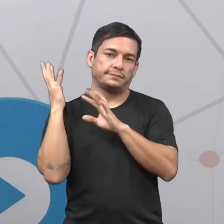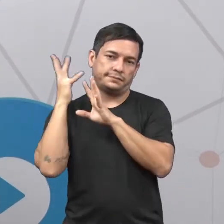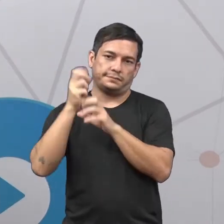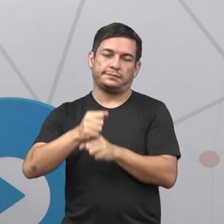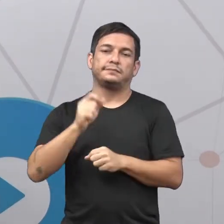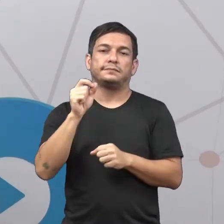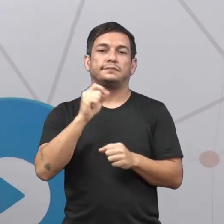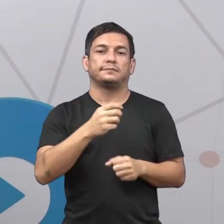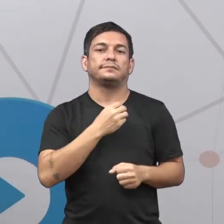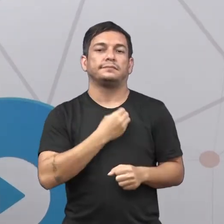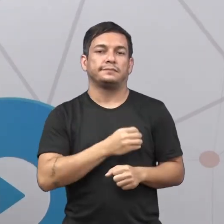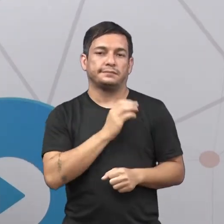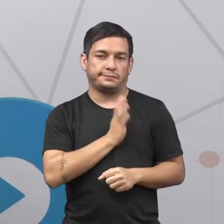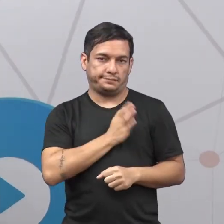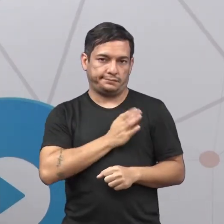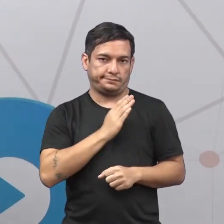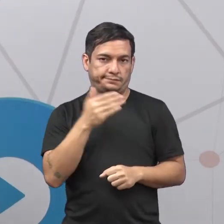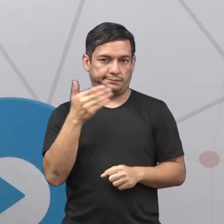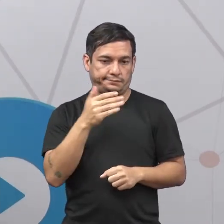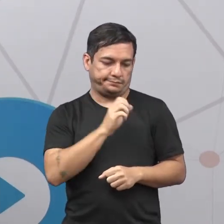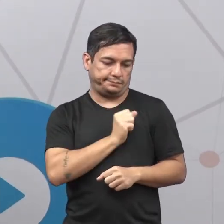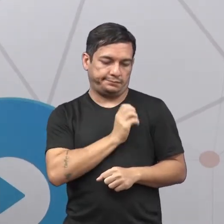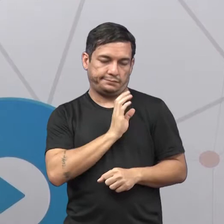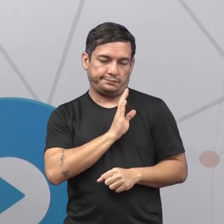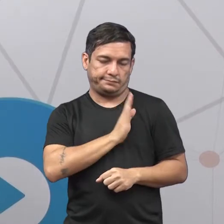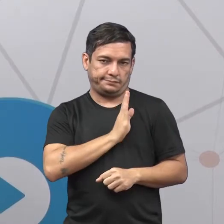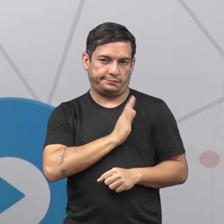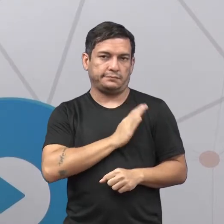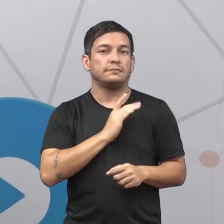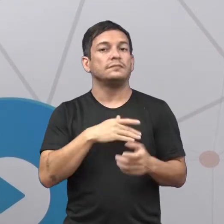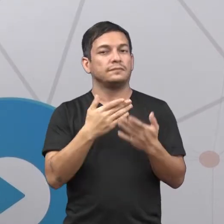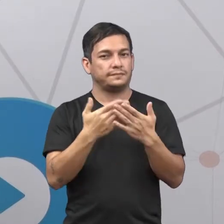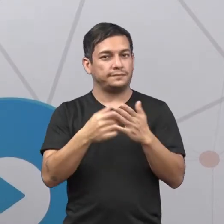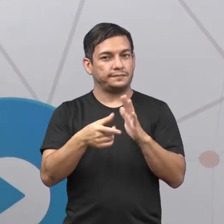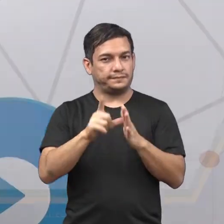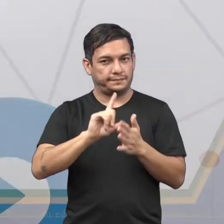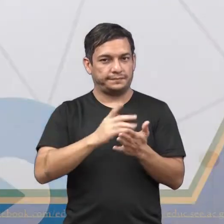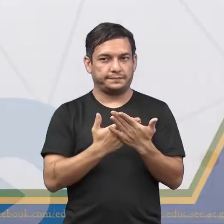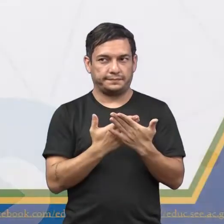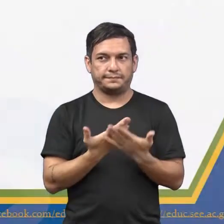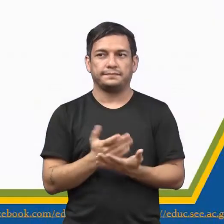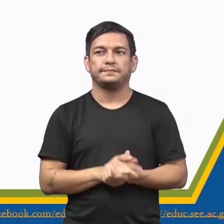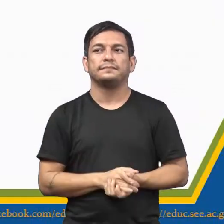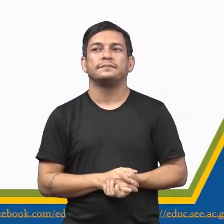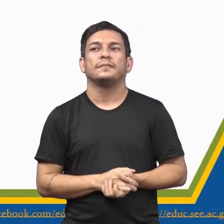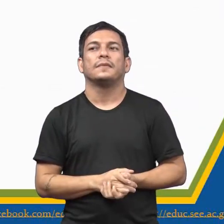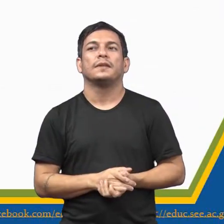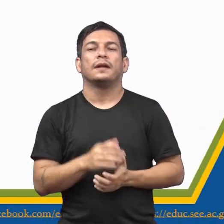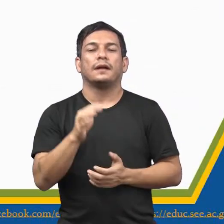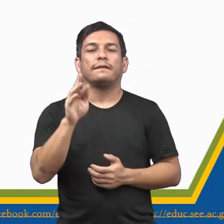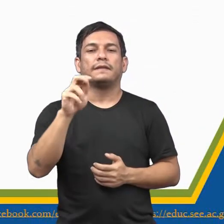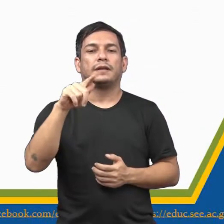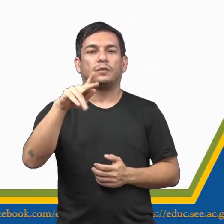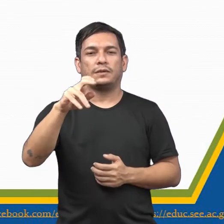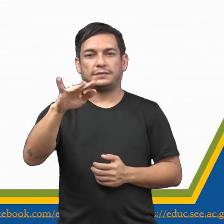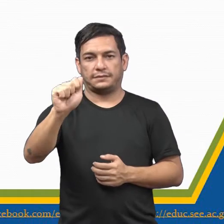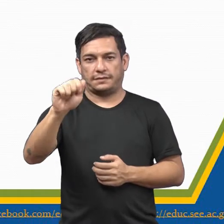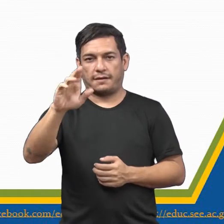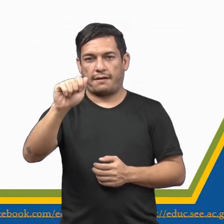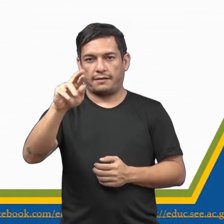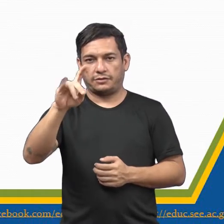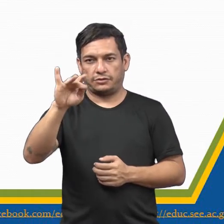a nossa frequência cardíaca, que foi o que nós estudamos em uma das nossas aulas anteriores. A frequência cardíaca é o